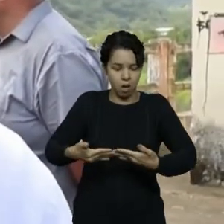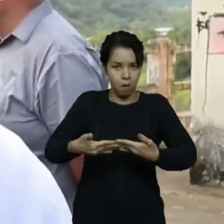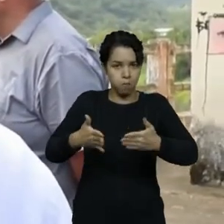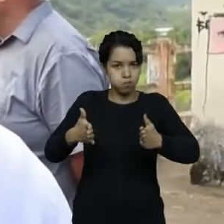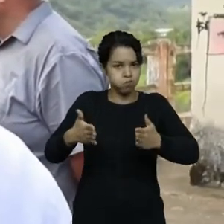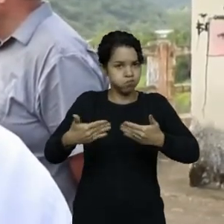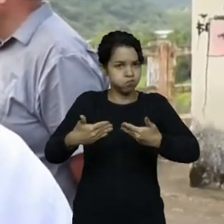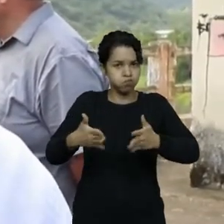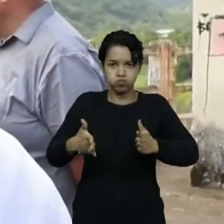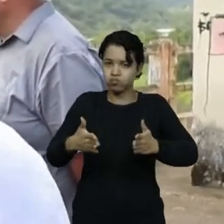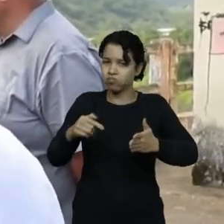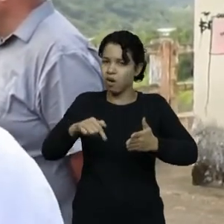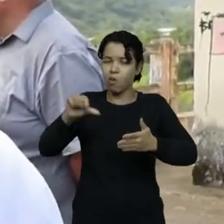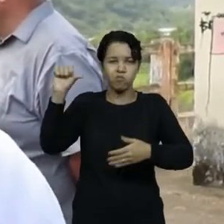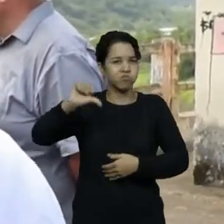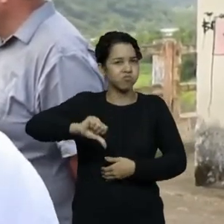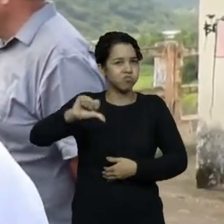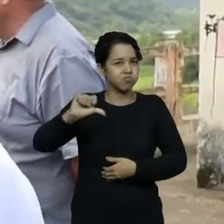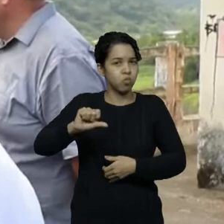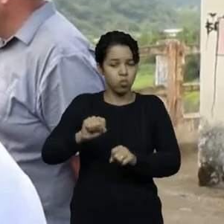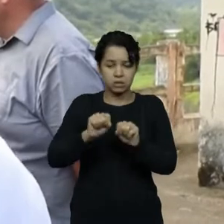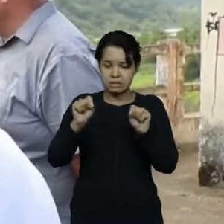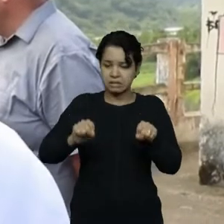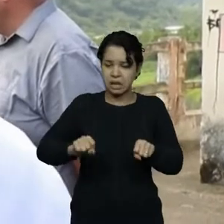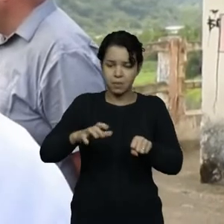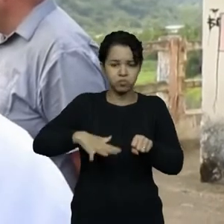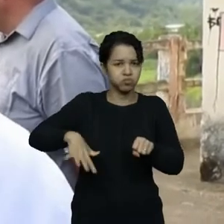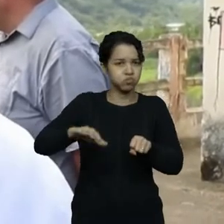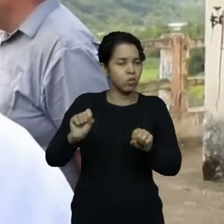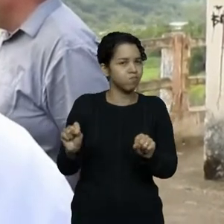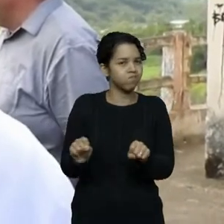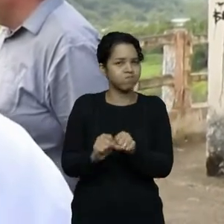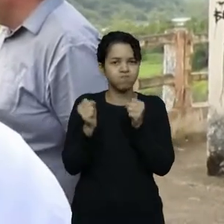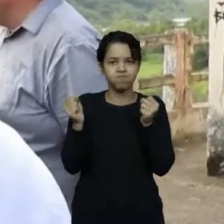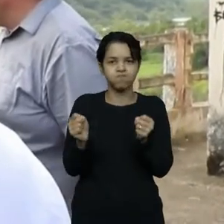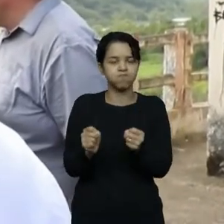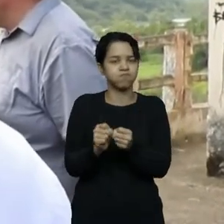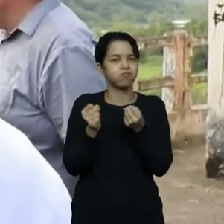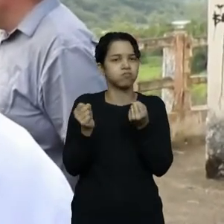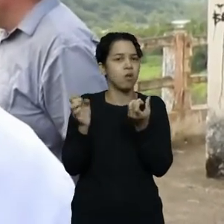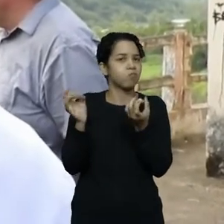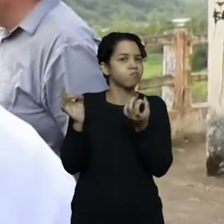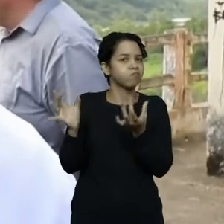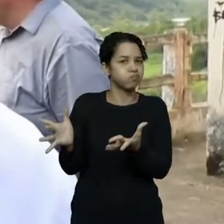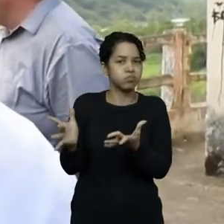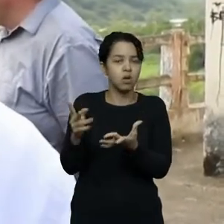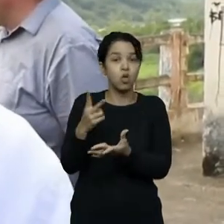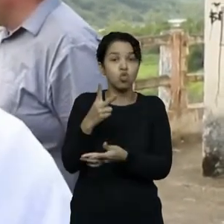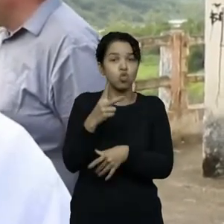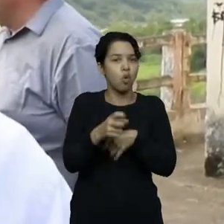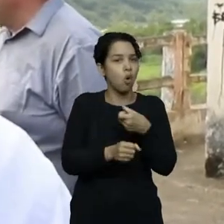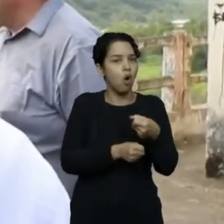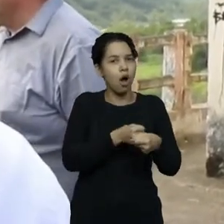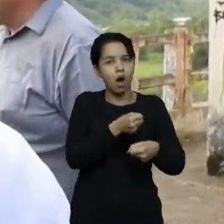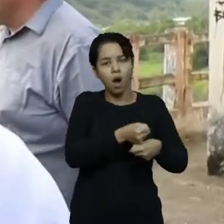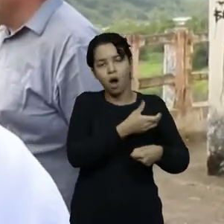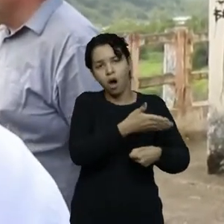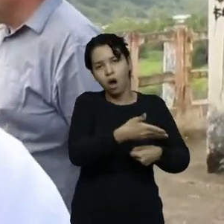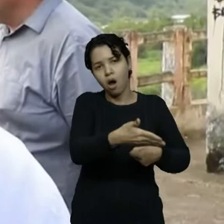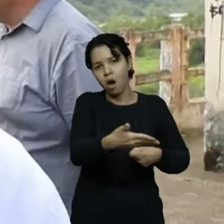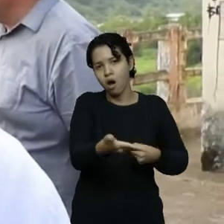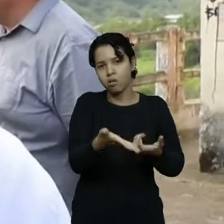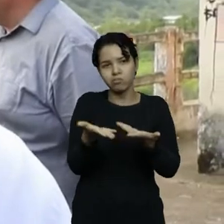o sistema não funciona a barragem de José bater largada nesses dois últimos anos o Governo